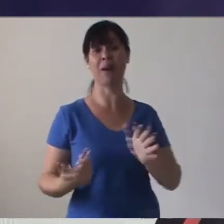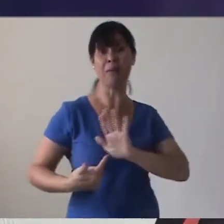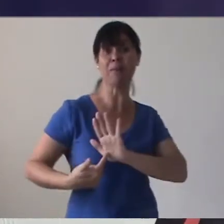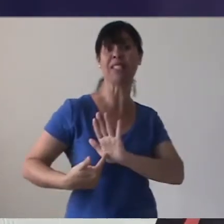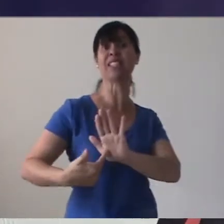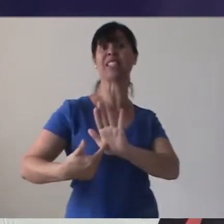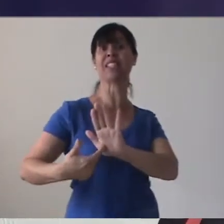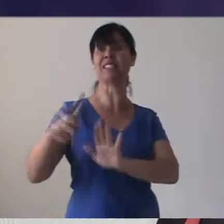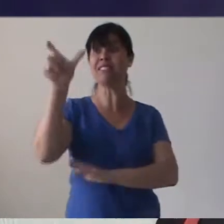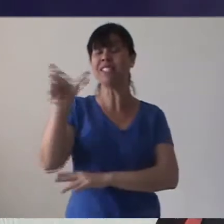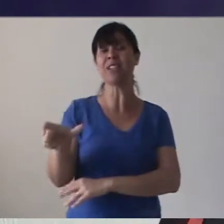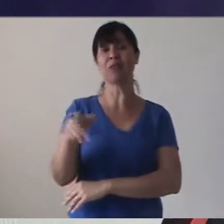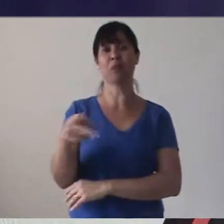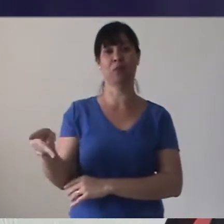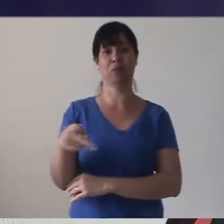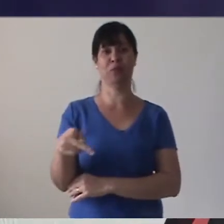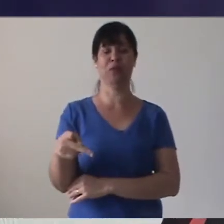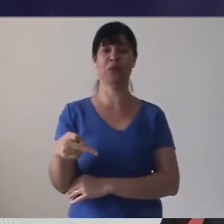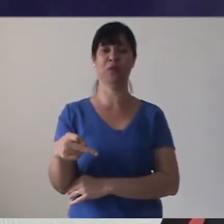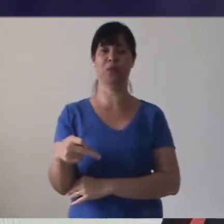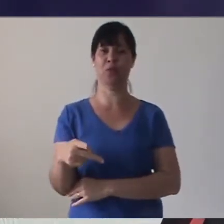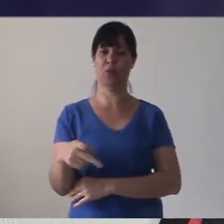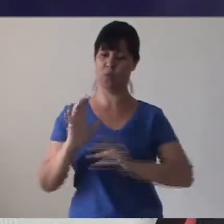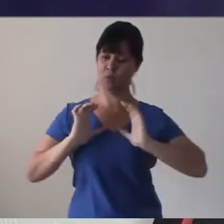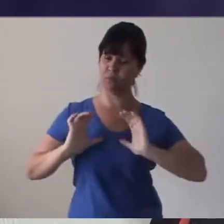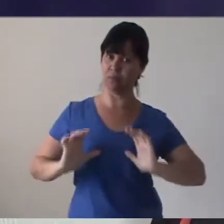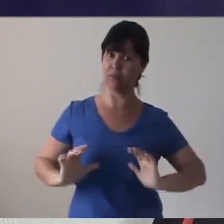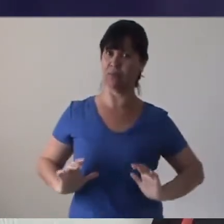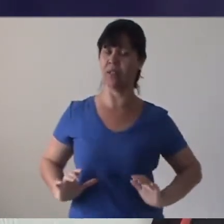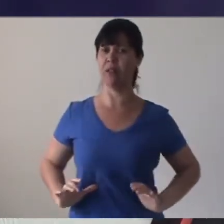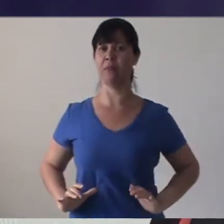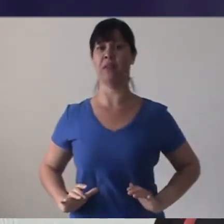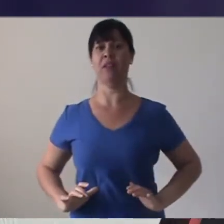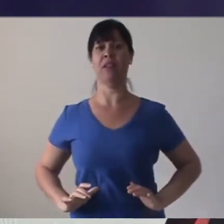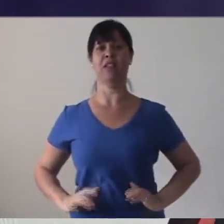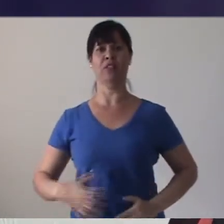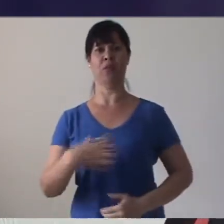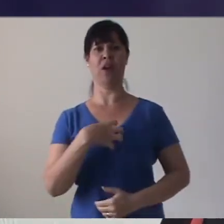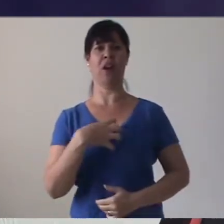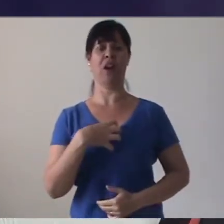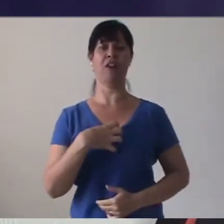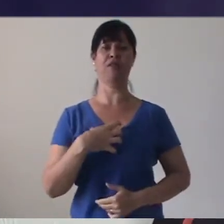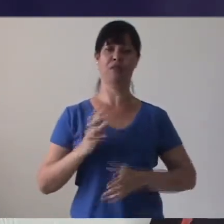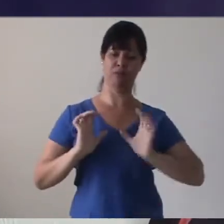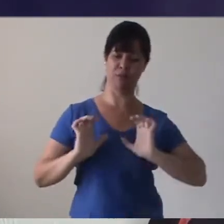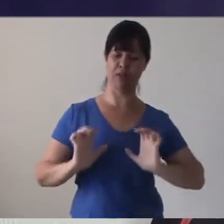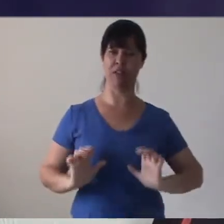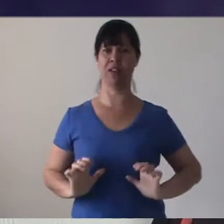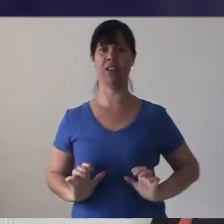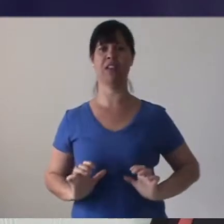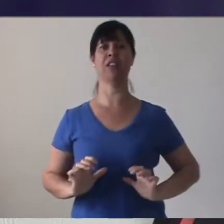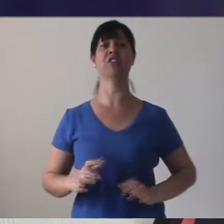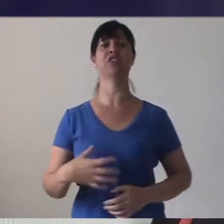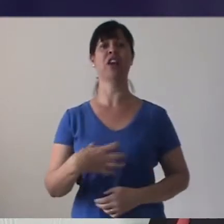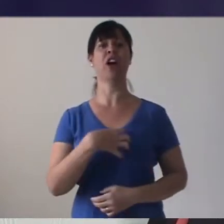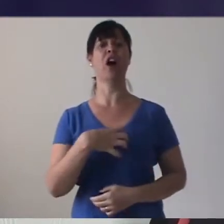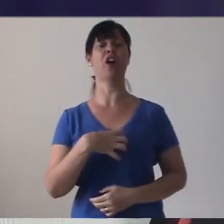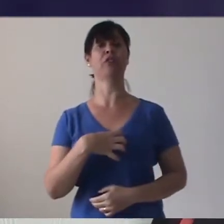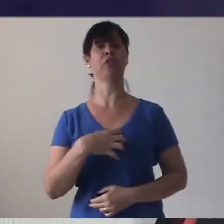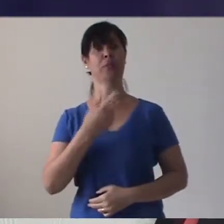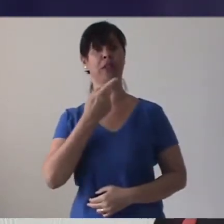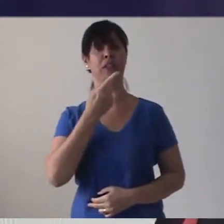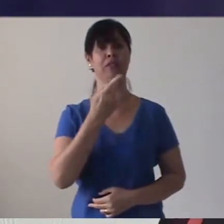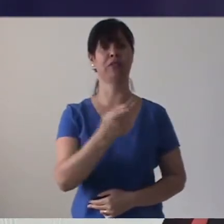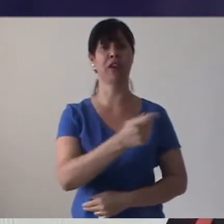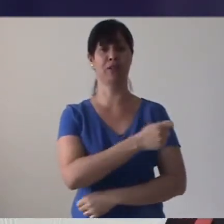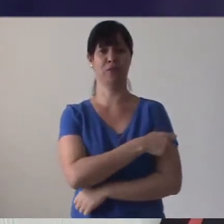O linguajar, né? A postura, né? A forma como você se direciona ao aluno, né? Às vezes